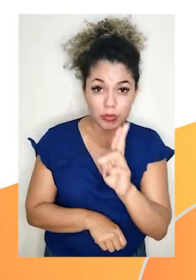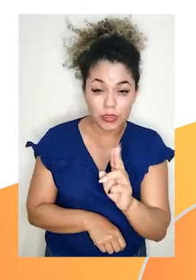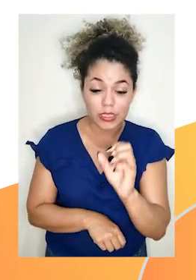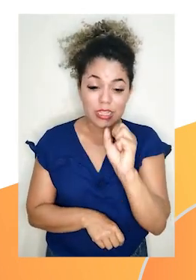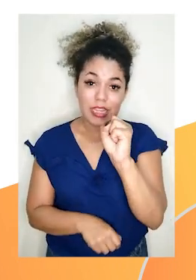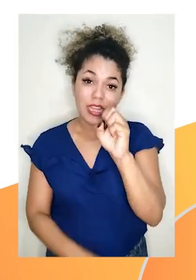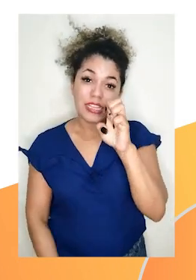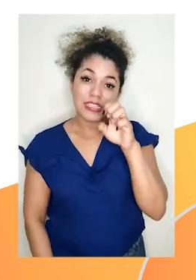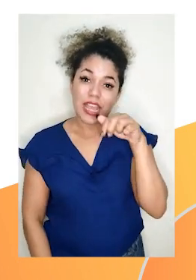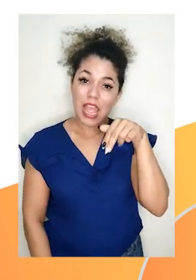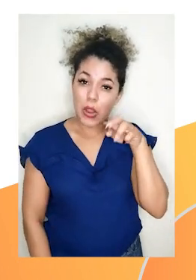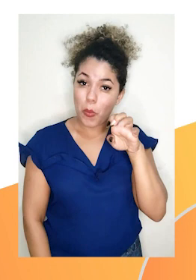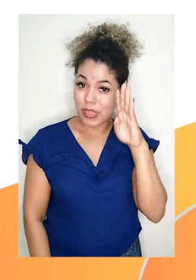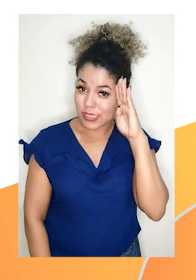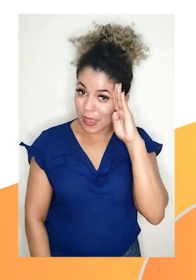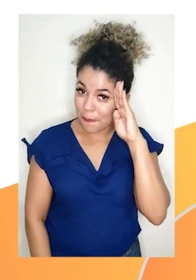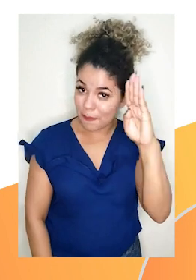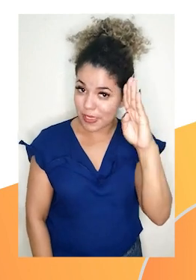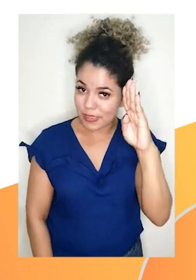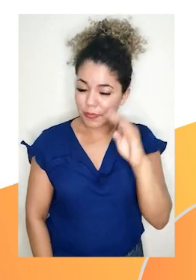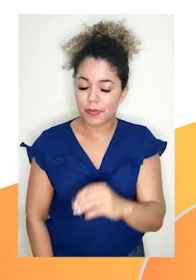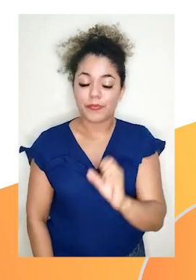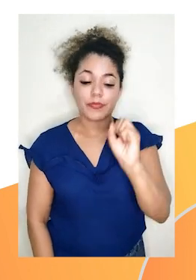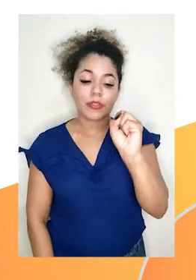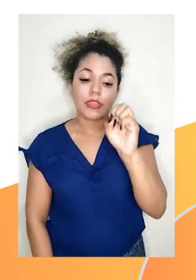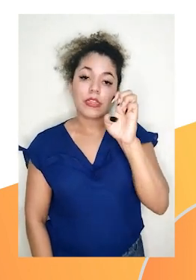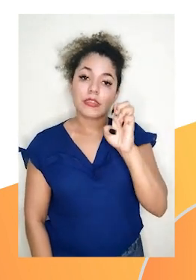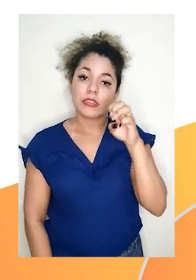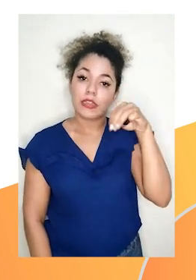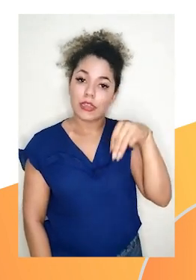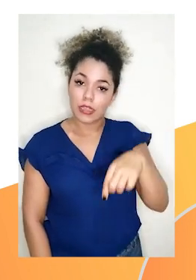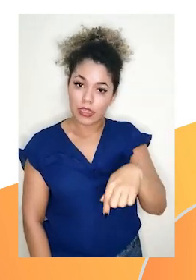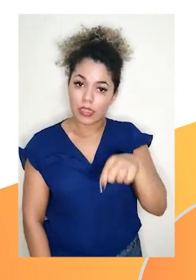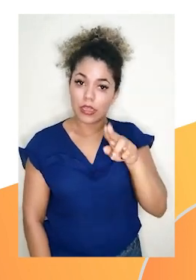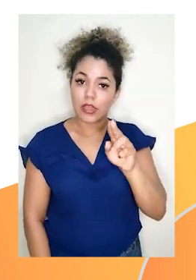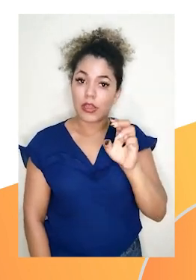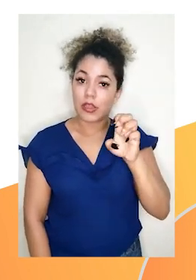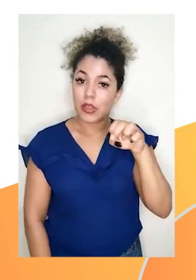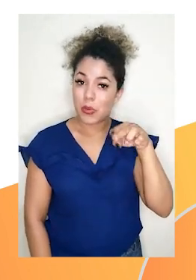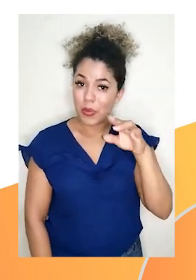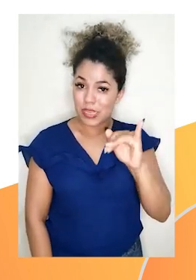sequência principal. É o ponto alto da vida de uma estrela. Por exemplo, o